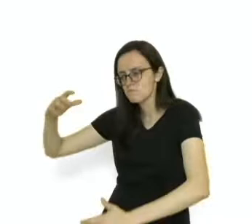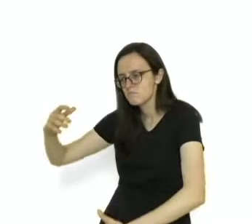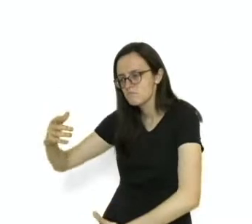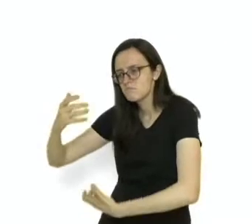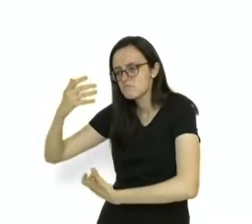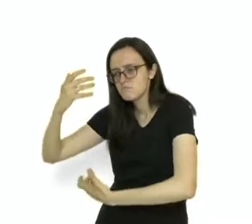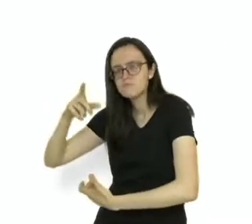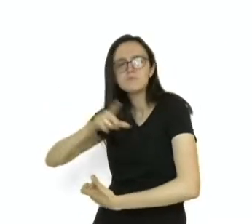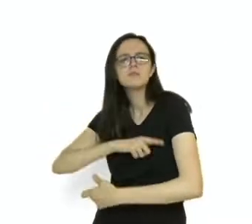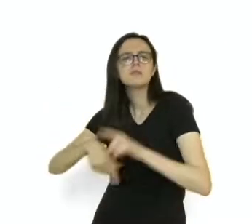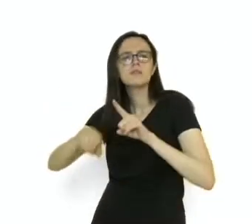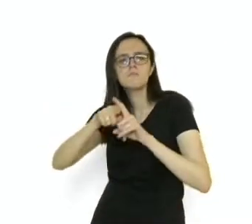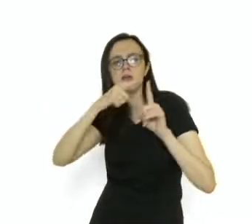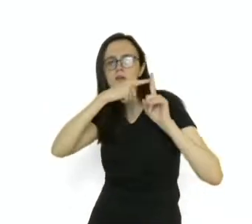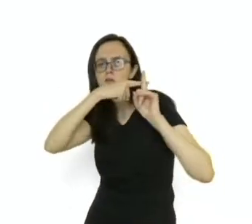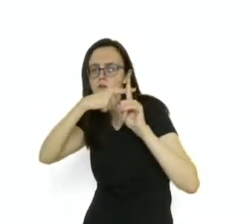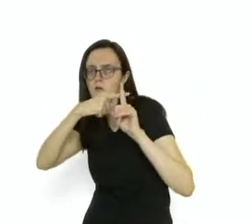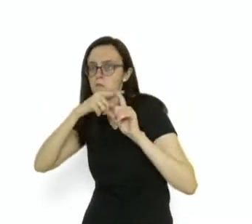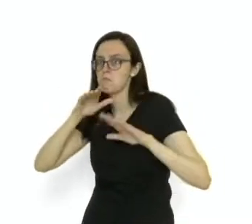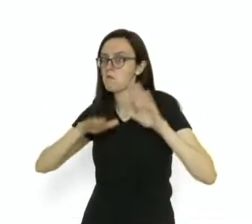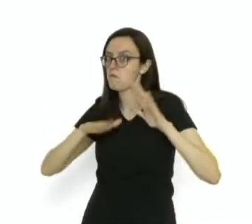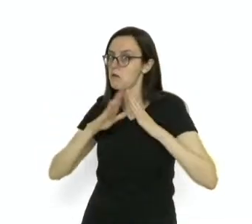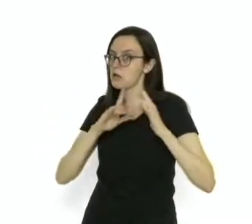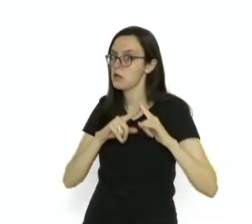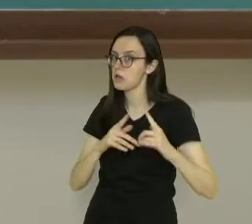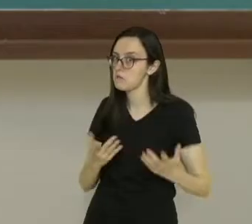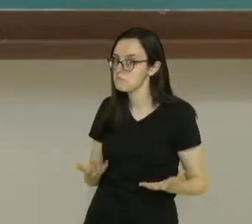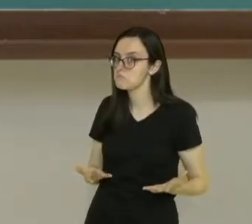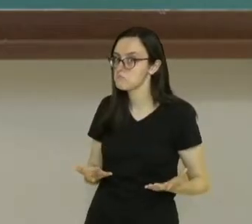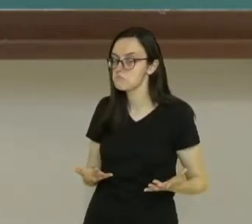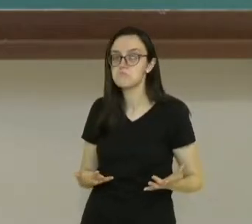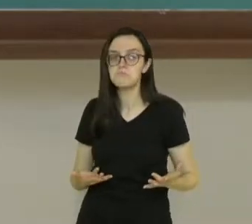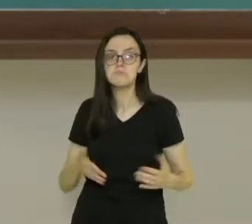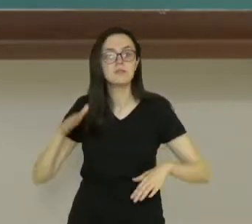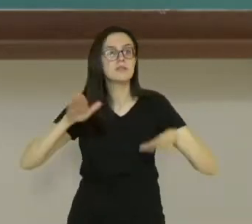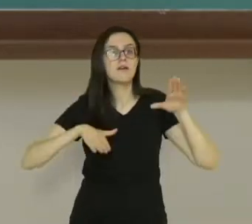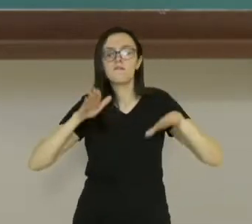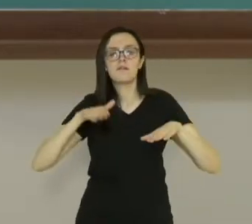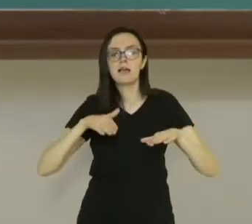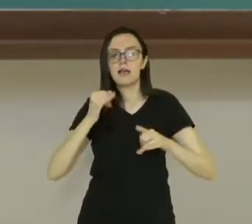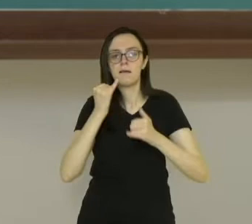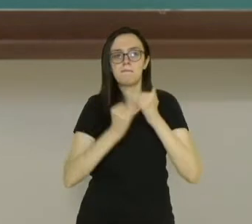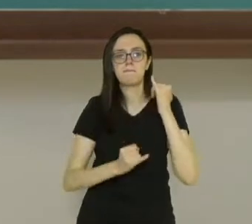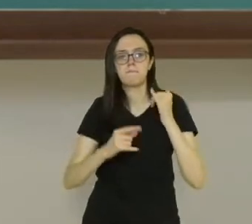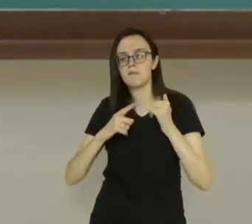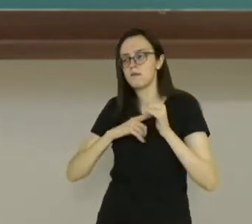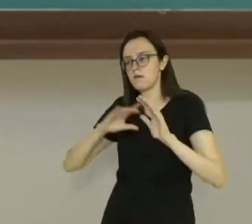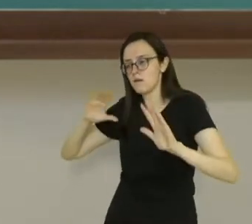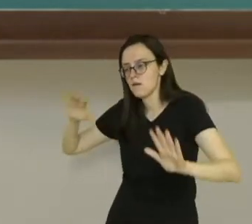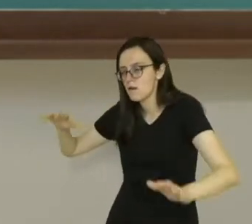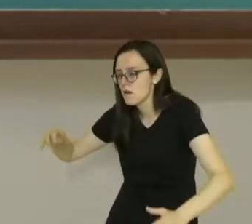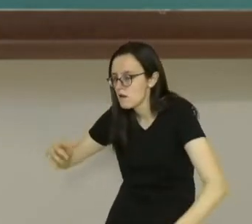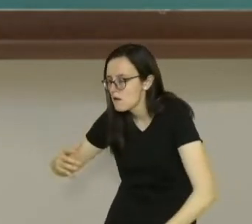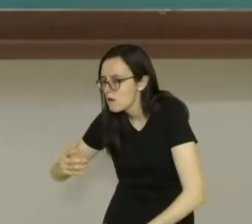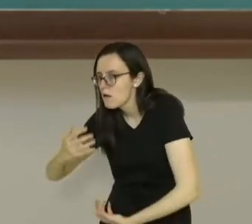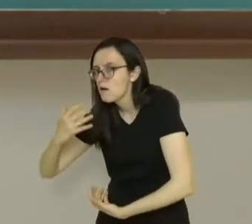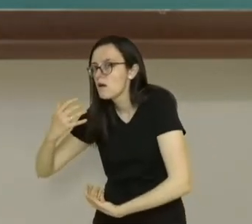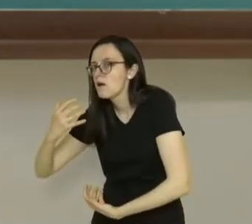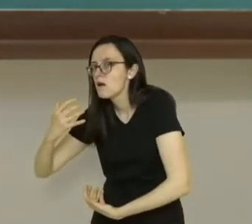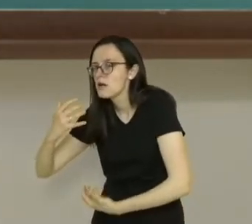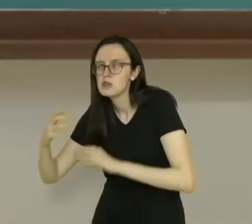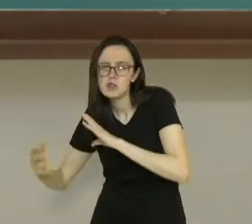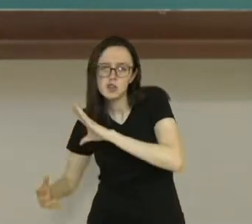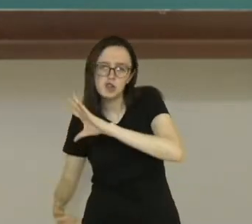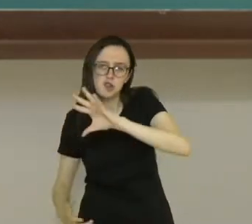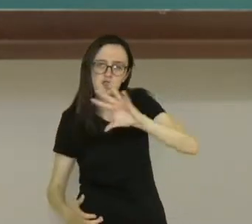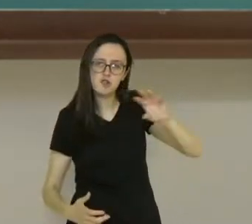uma cruz que simbolizaria, sei lá, um indivíduo da igreja. É como se um indivíduo carregasse todos aqueles outros. E